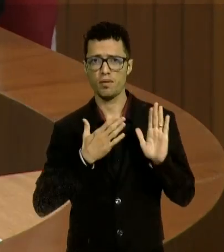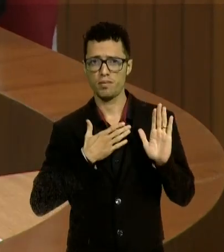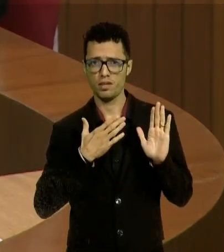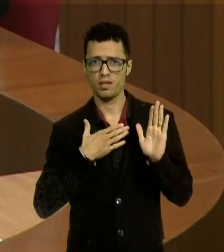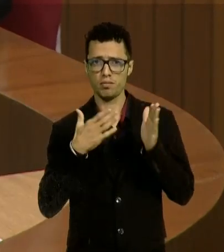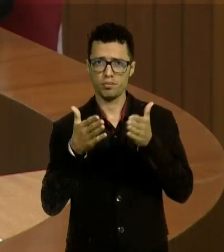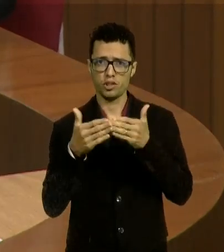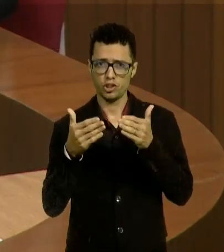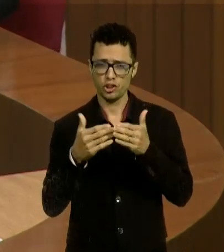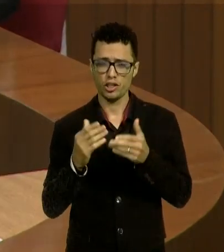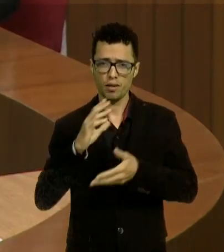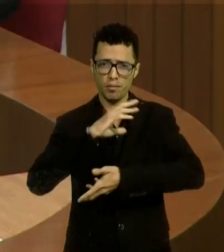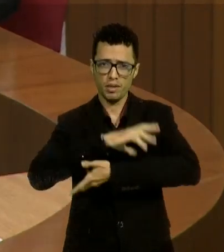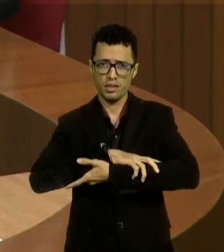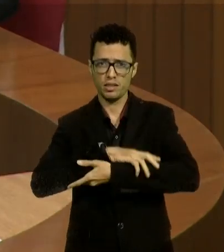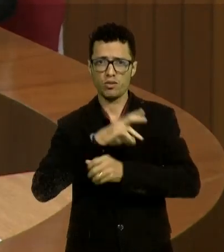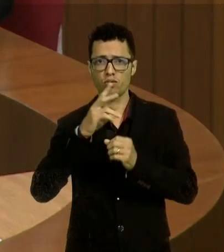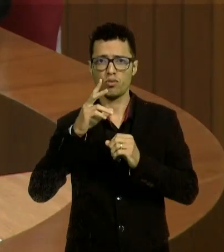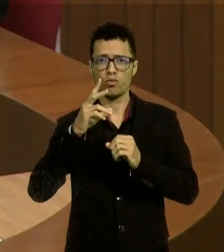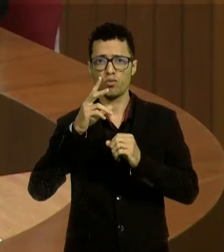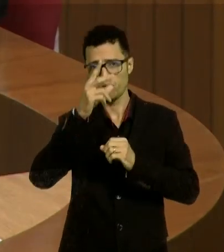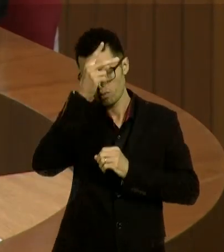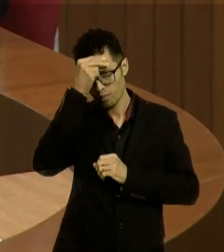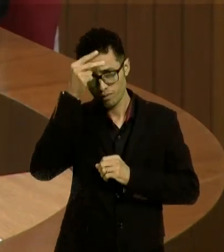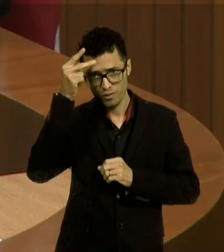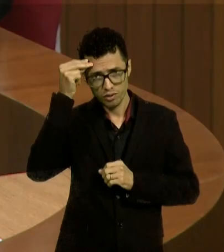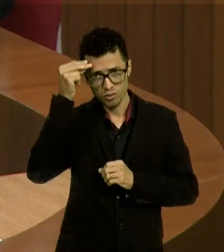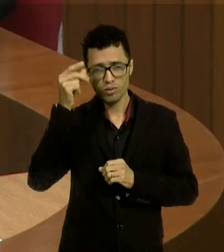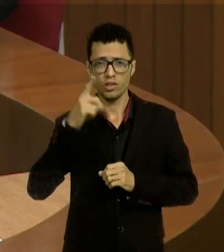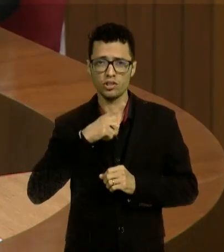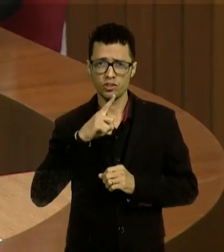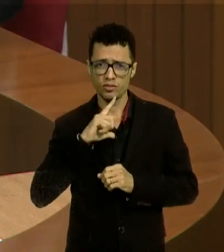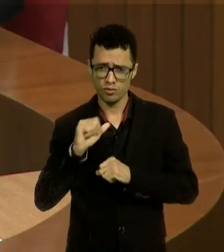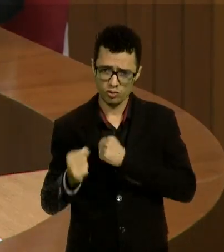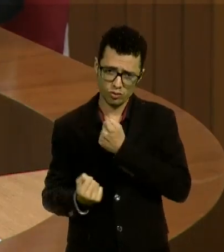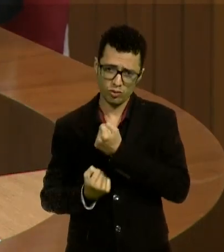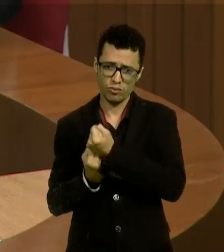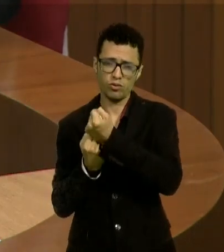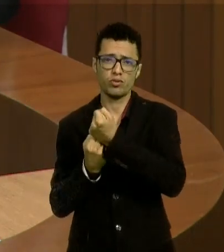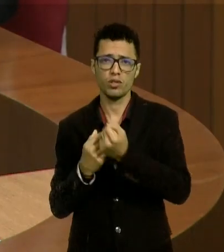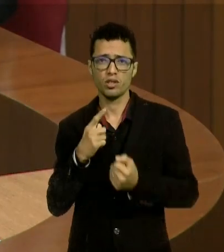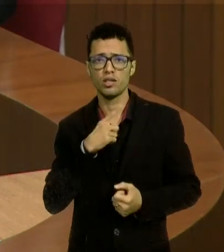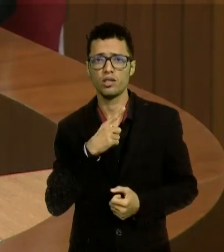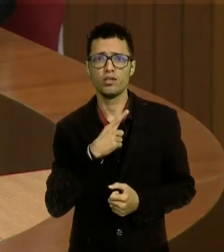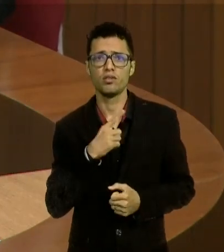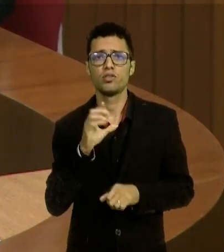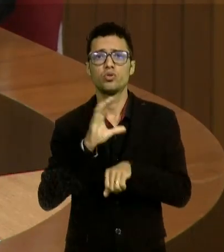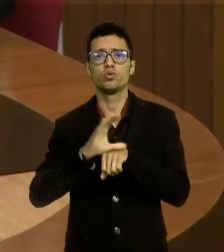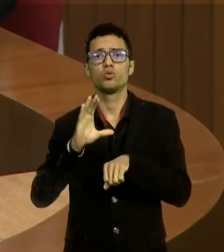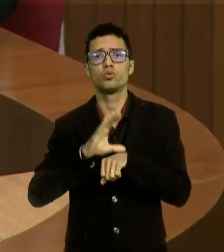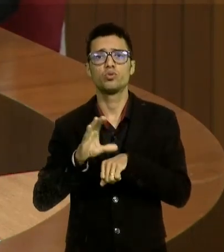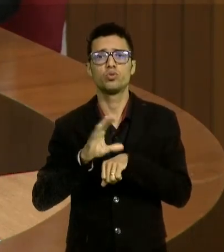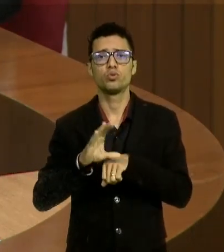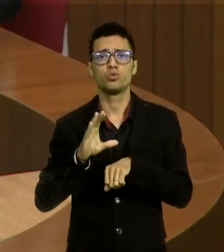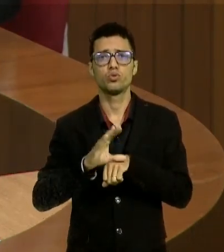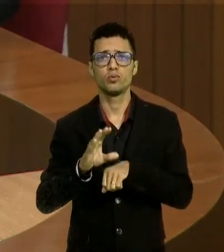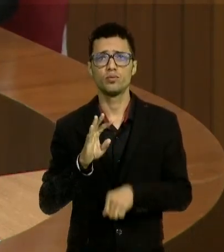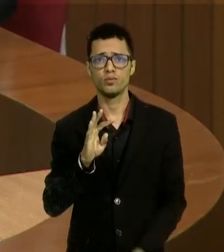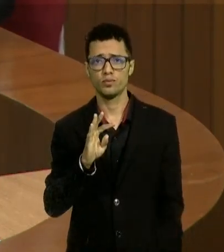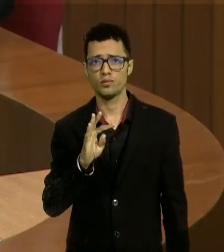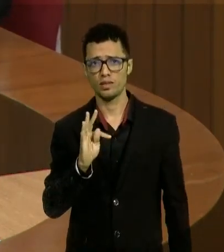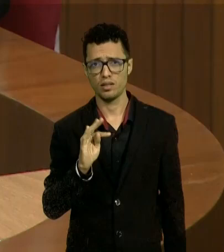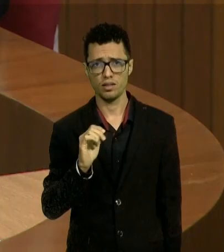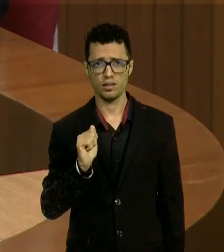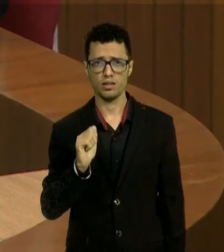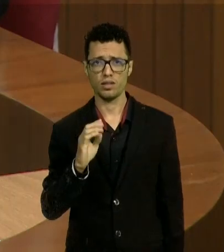com a Prefeitura. Demos todo o apoio, foi feito esse curso tático lá. E também, pela primeira vez